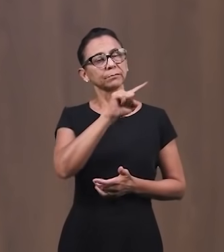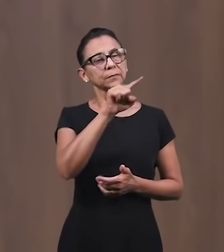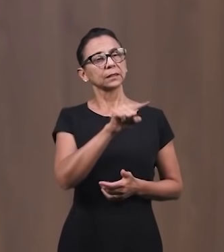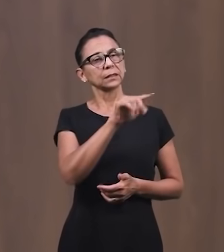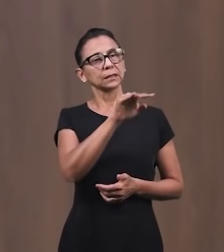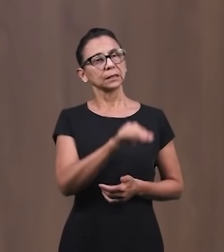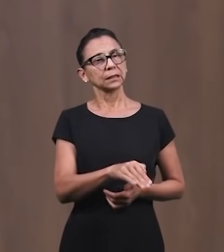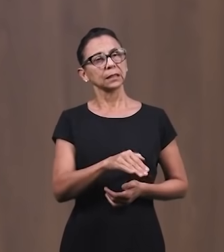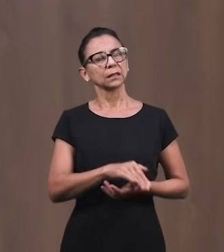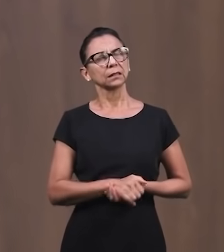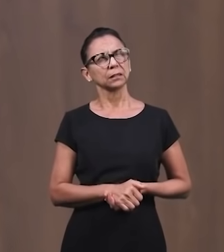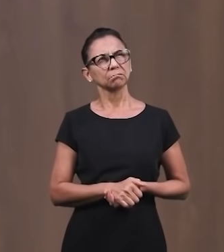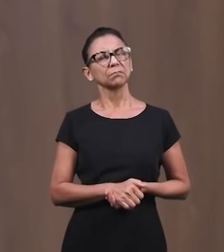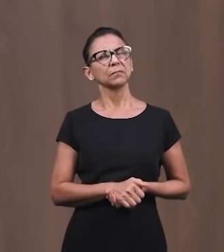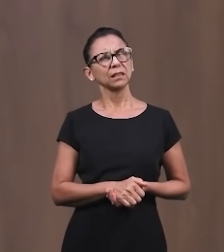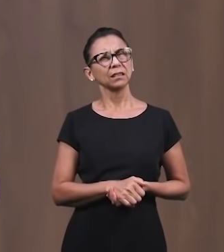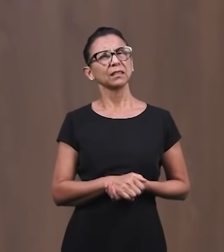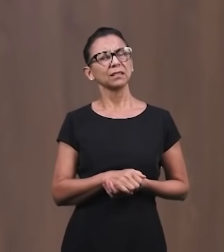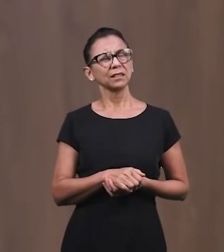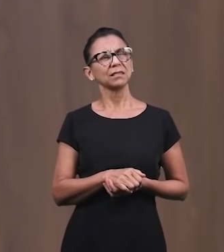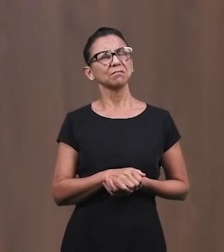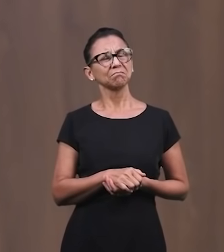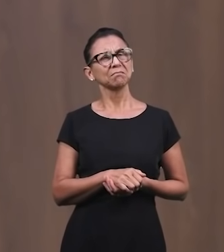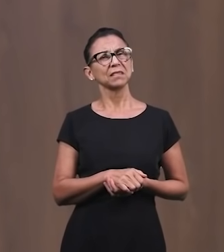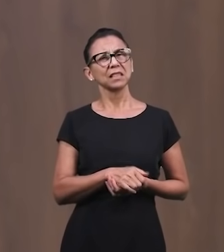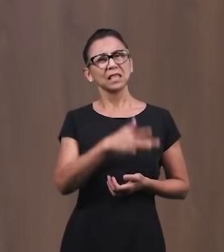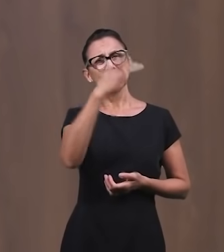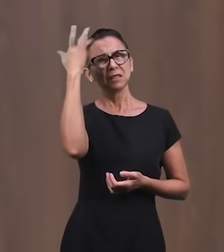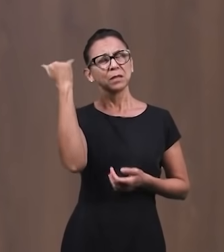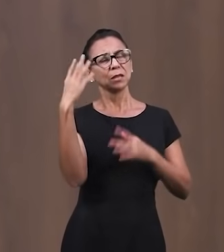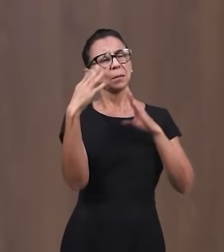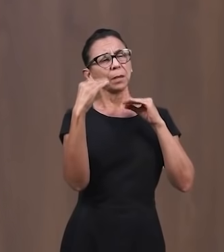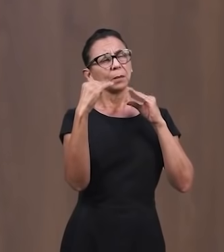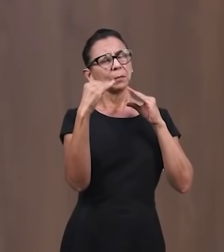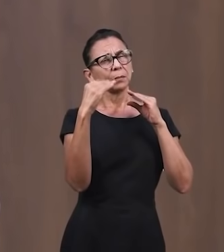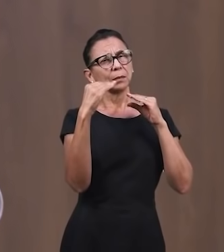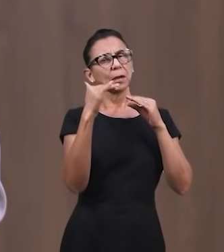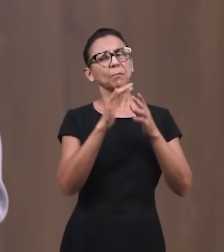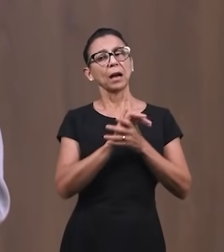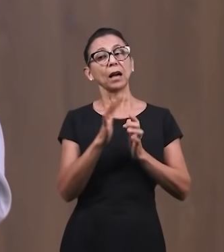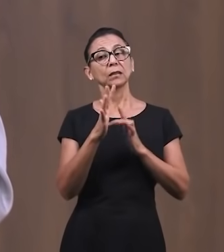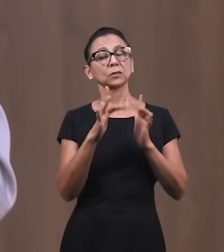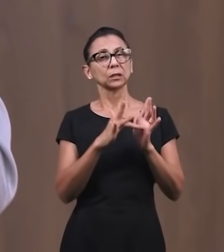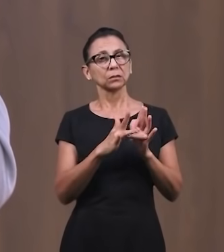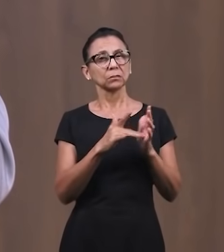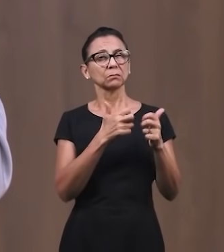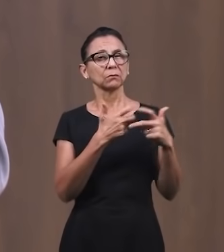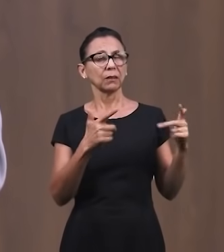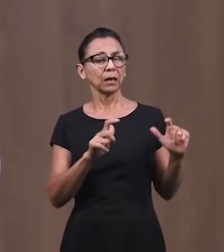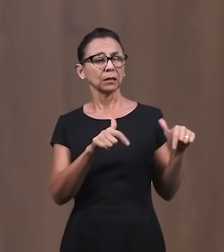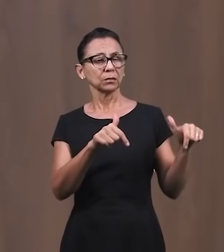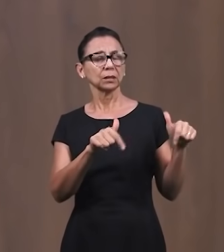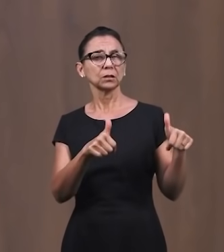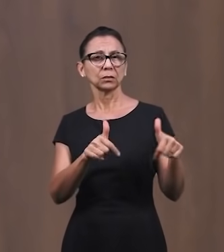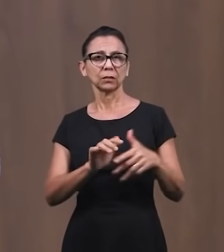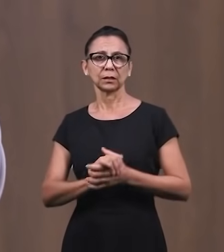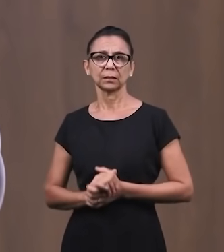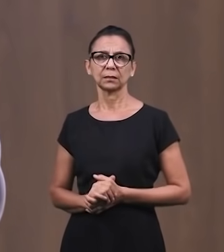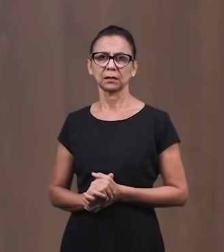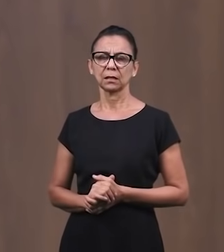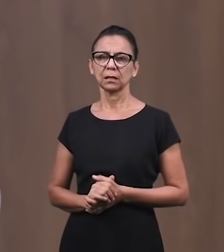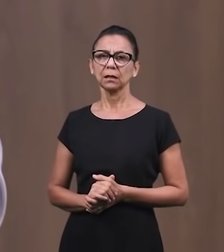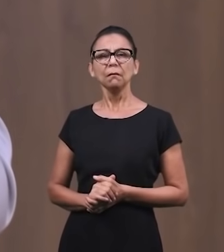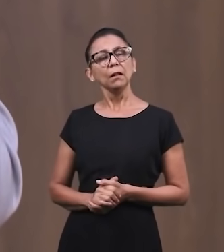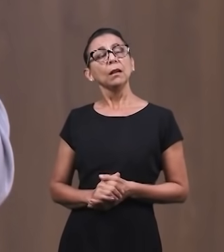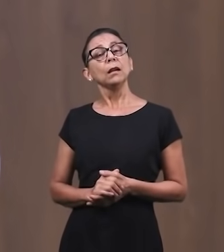essa a situação de Zaqueu e pode ser também esta a sua situação. Você sabe quem é